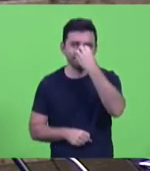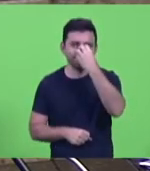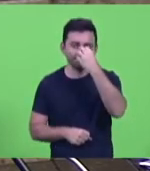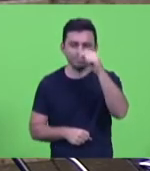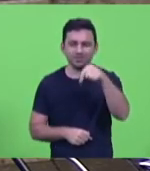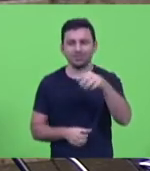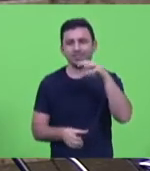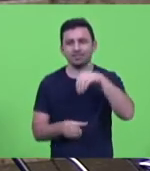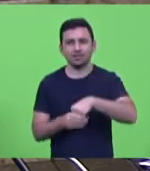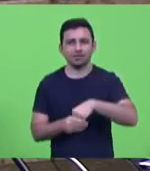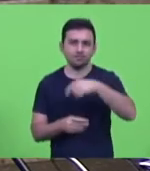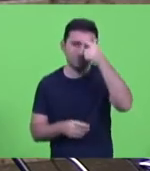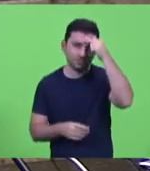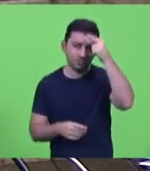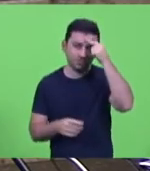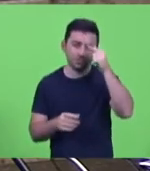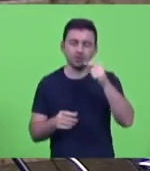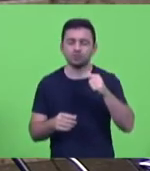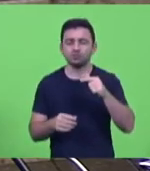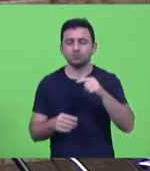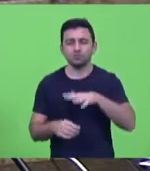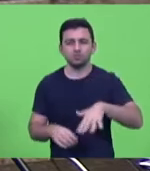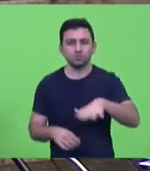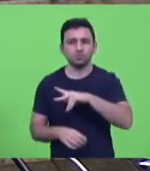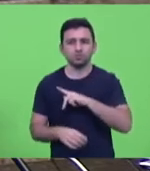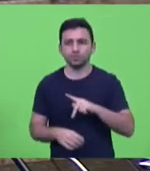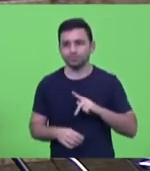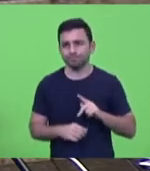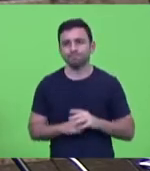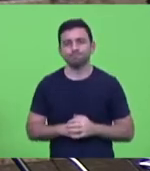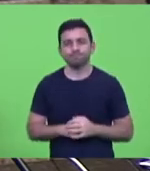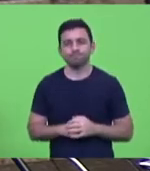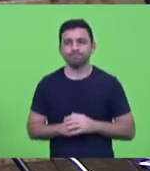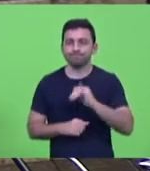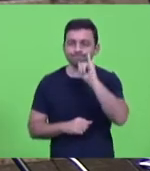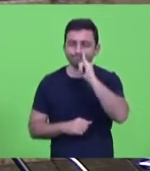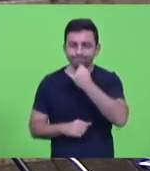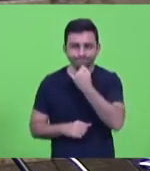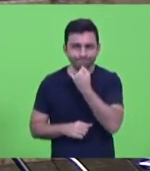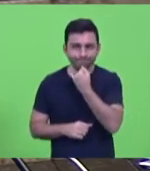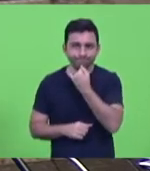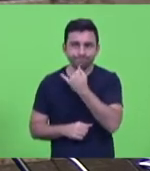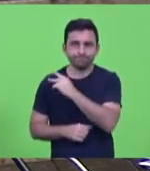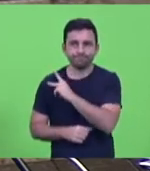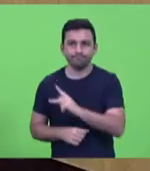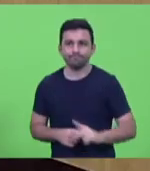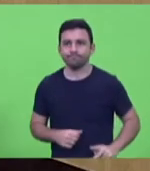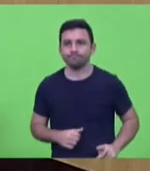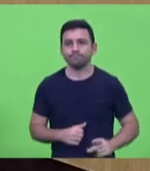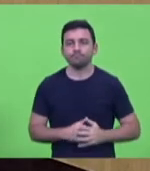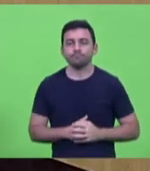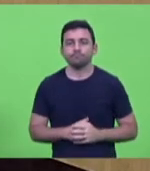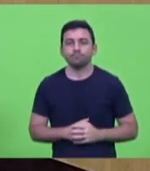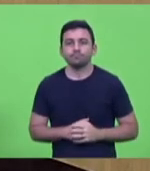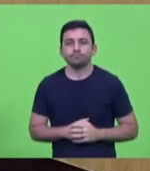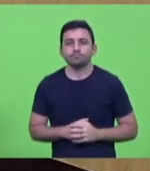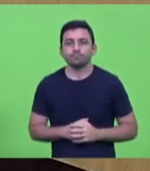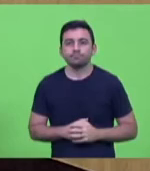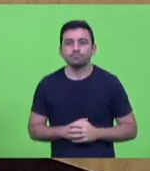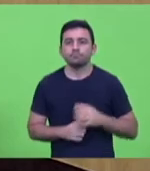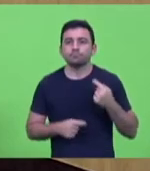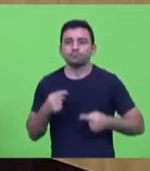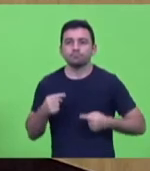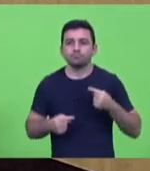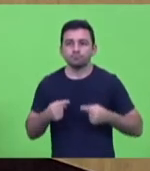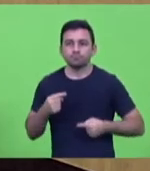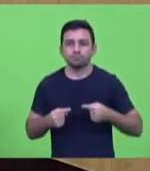das universidades públicas. É lamentável, presidente. Obrigado. Para discutir,